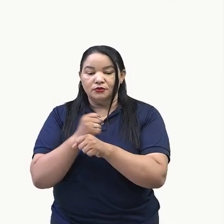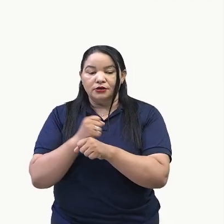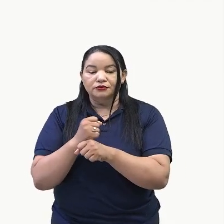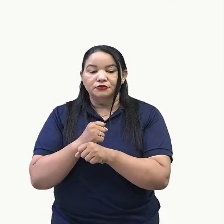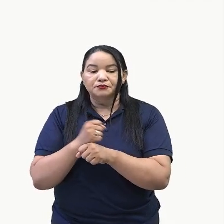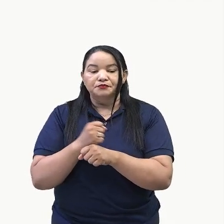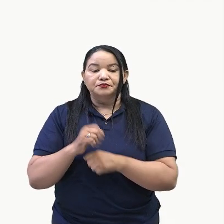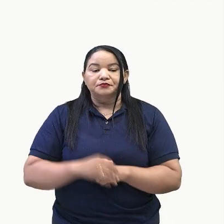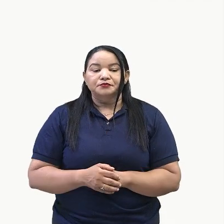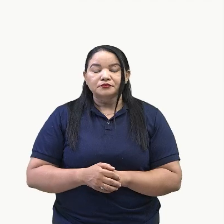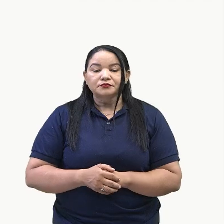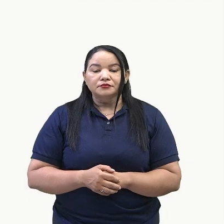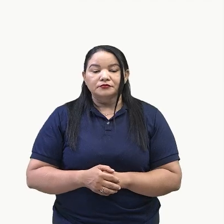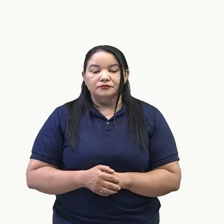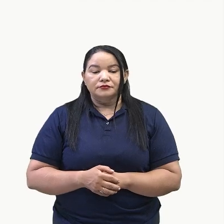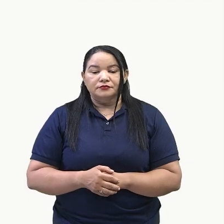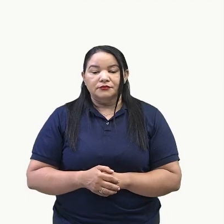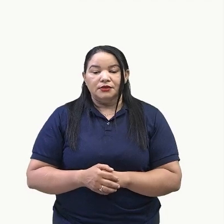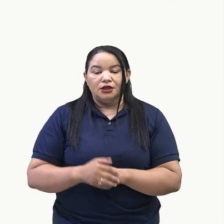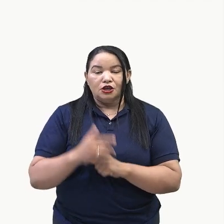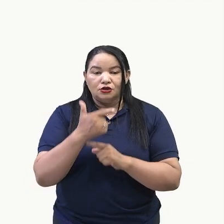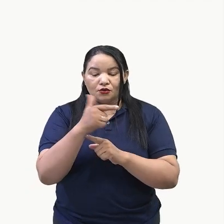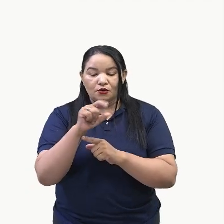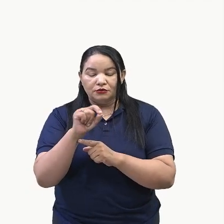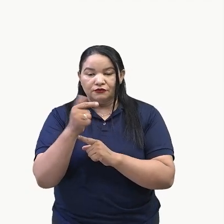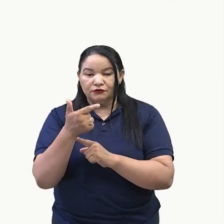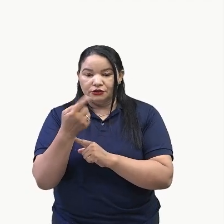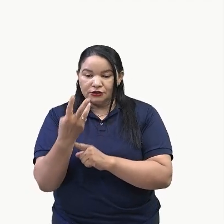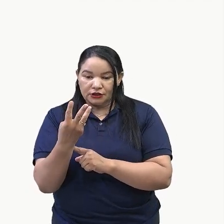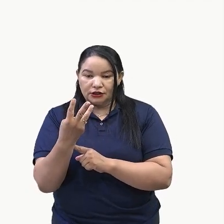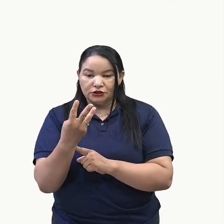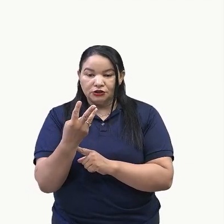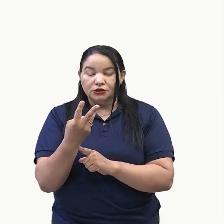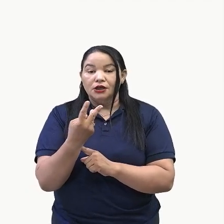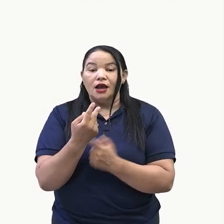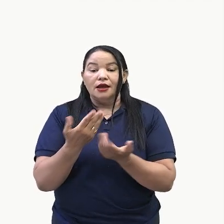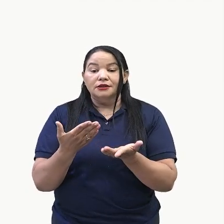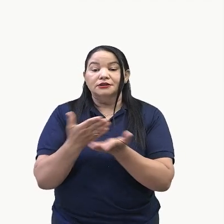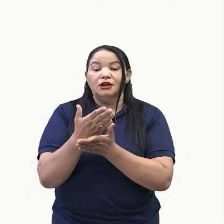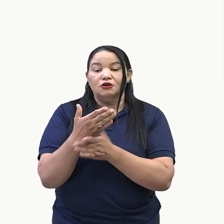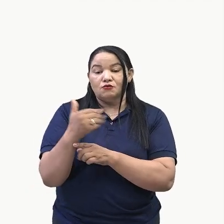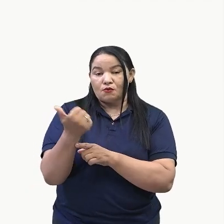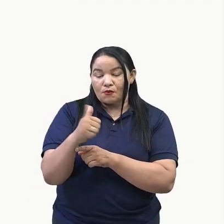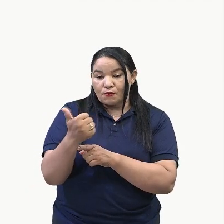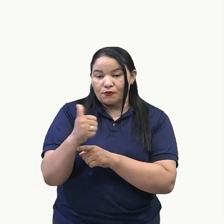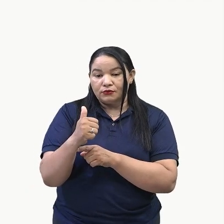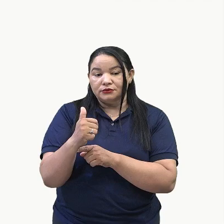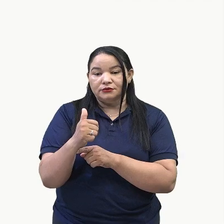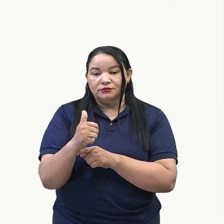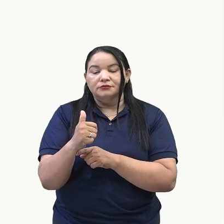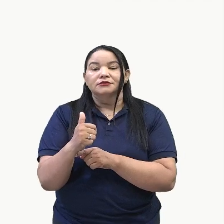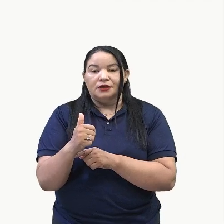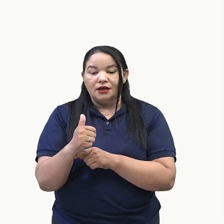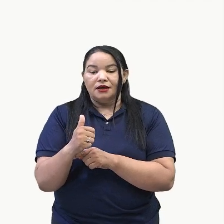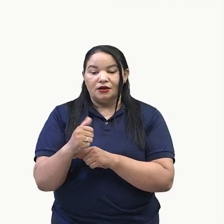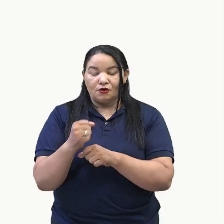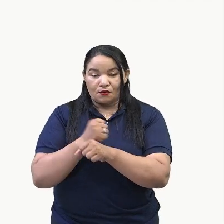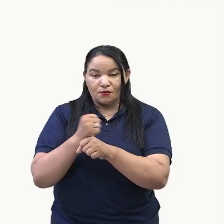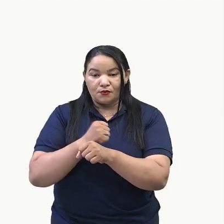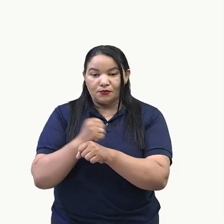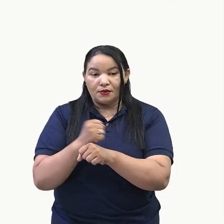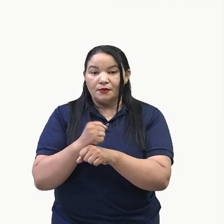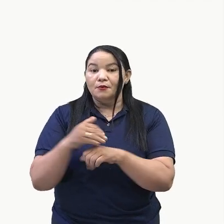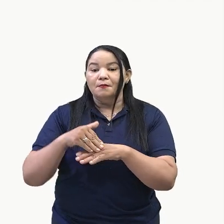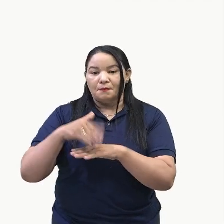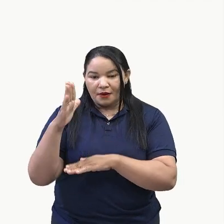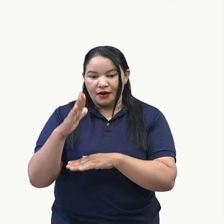2007 entraram 3 professores, 2023 entraram 11 professores, foi o ano que mais entrou professor no Centro de Mídias.